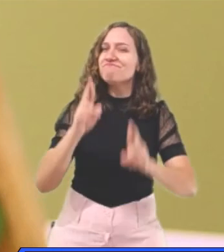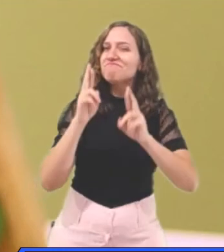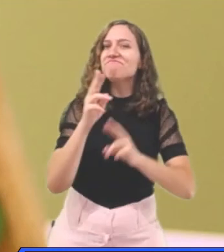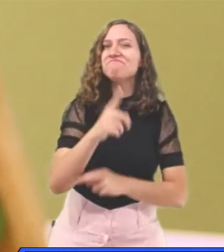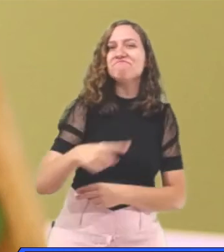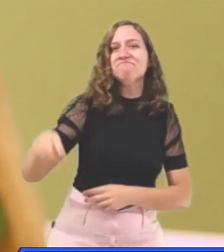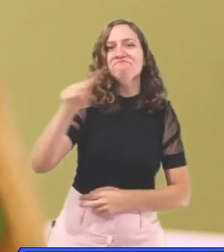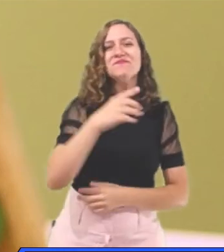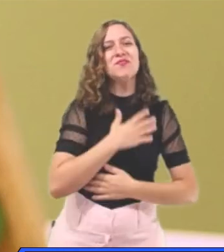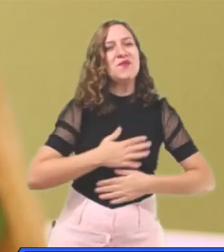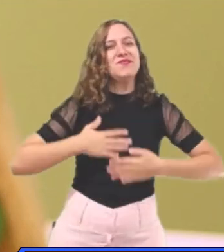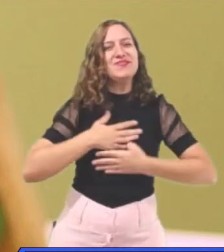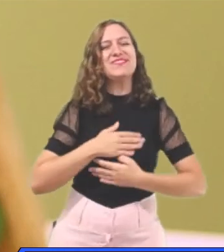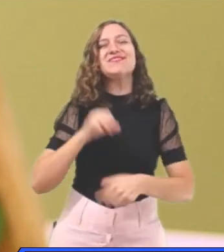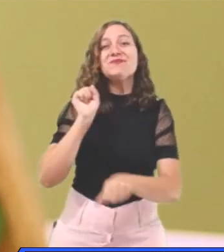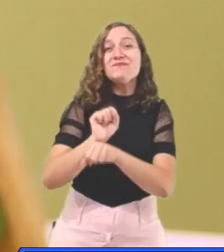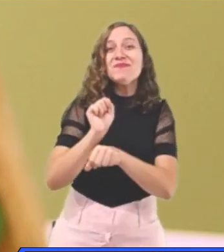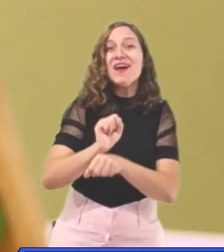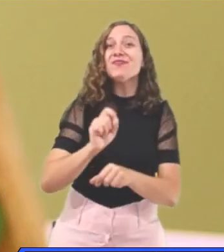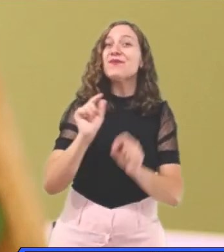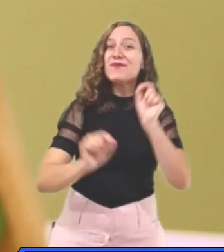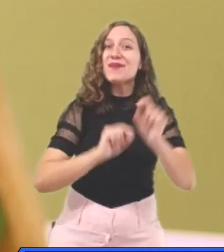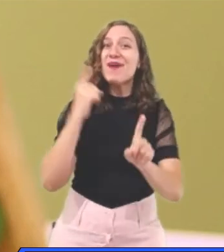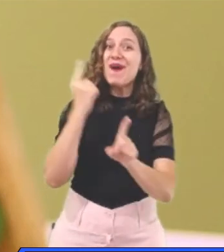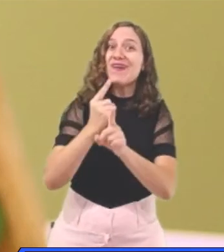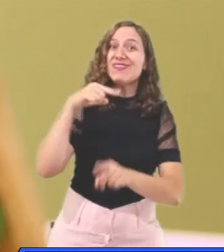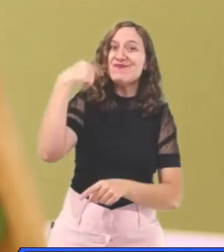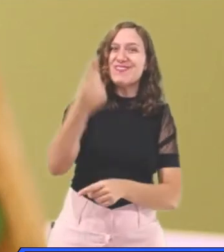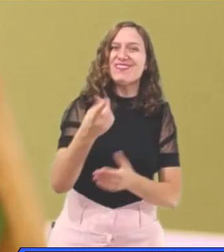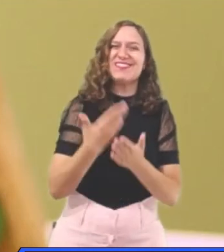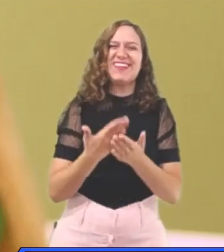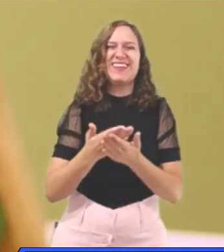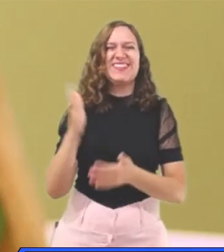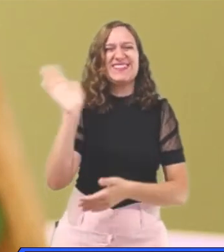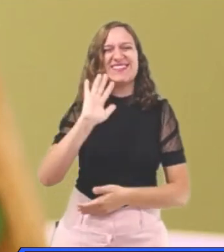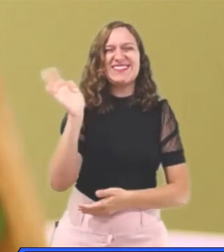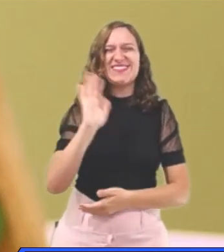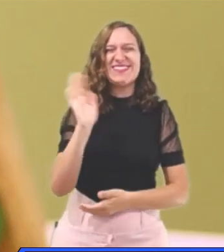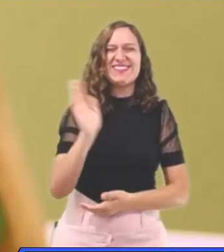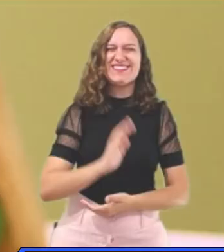e espero você para a nossa próxima aula. Bye, bye!